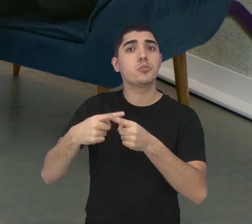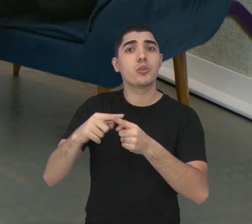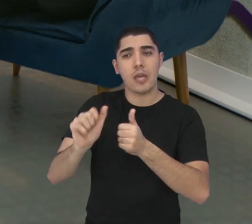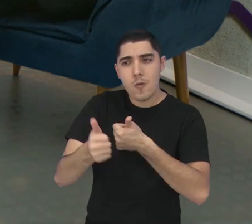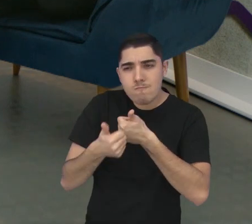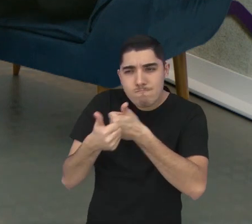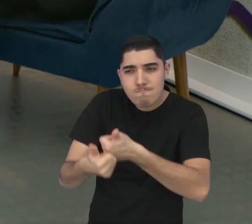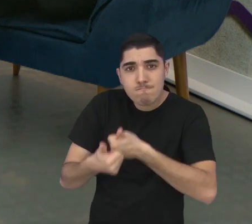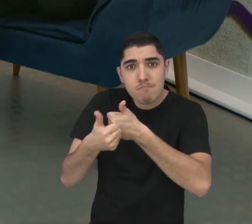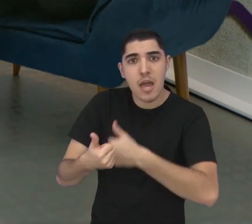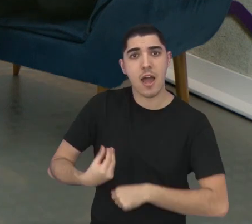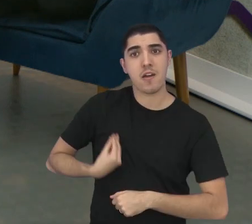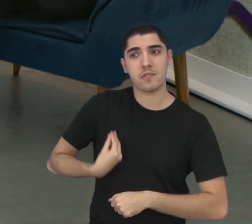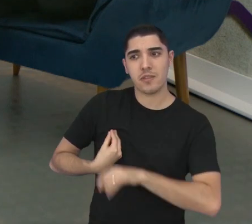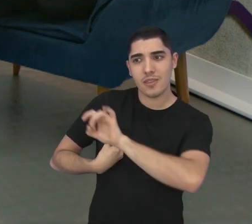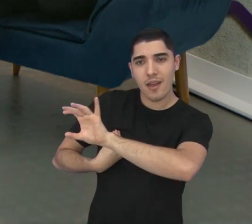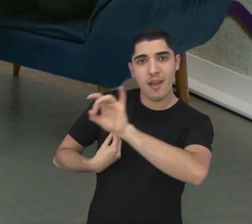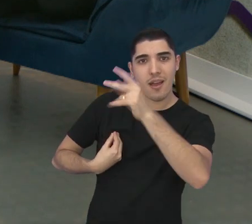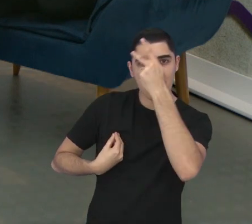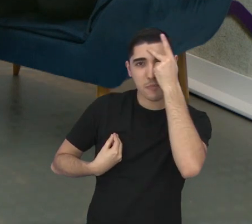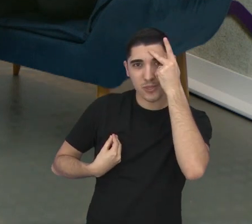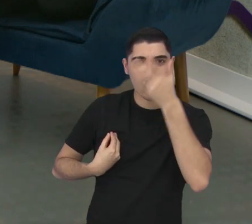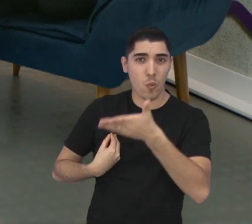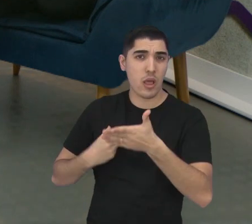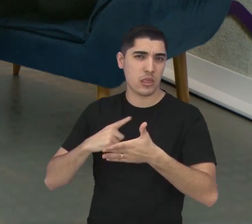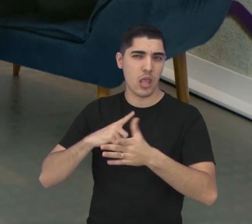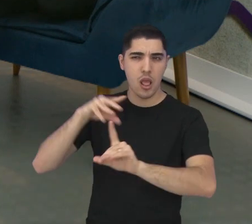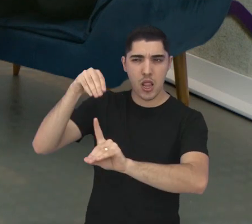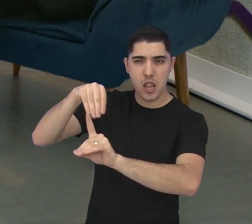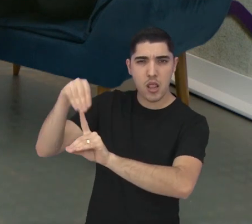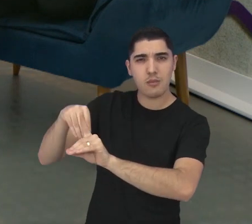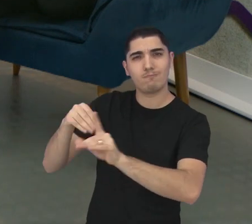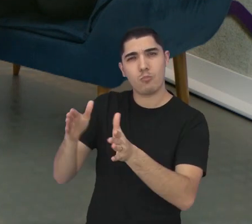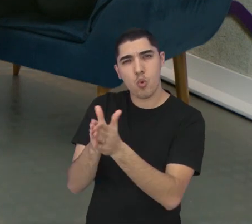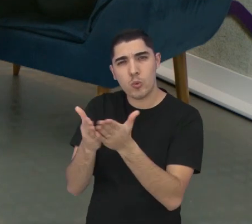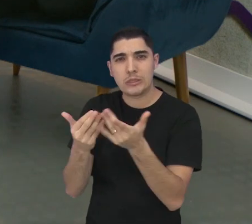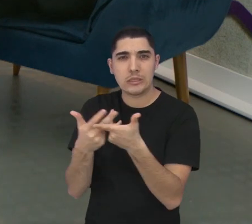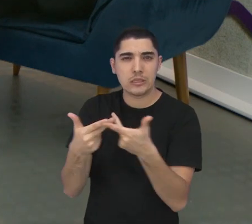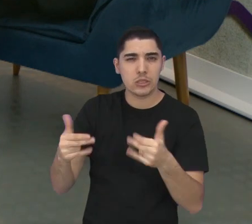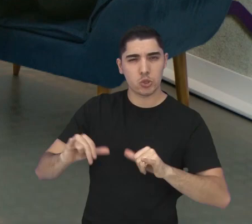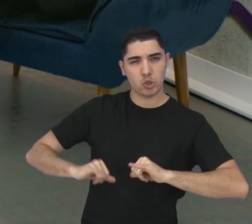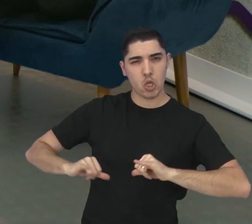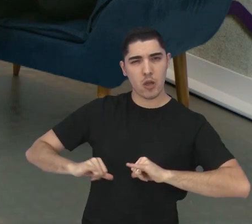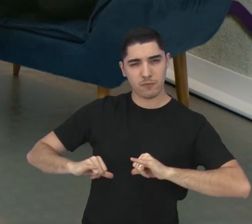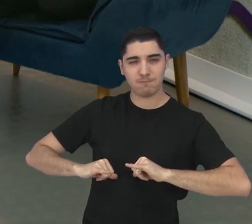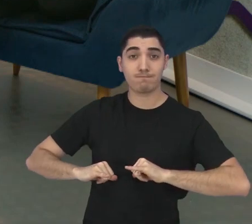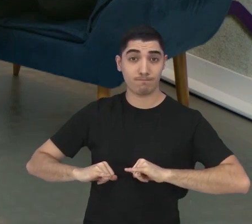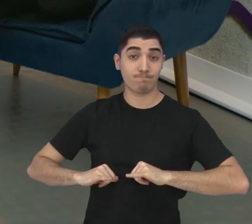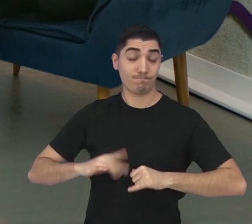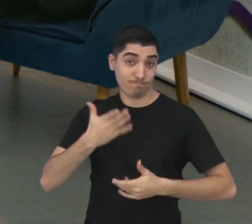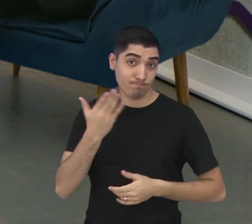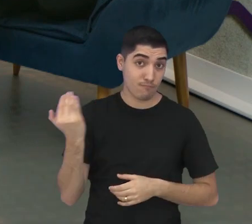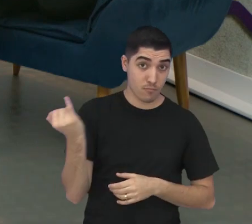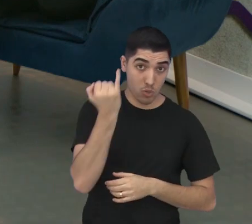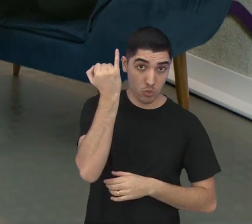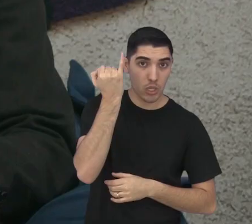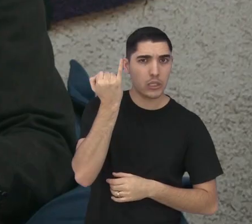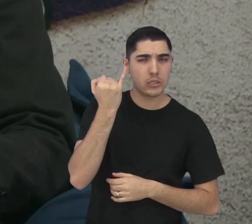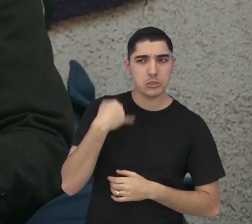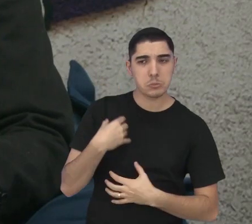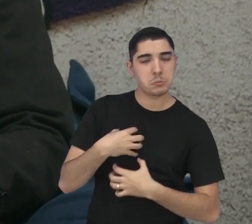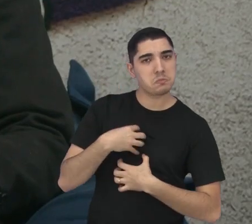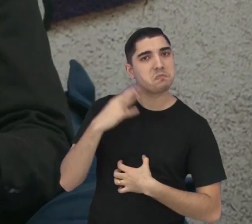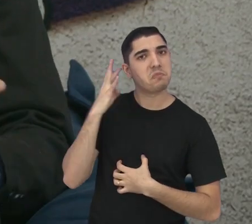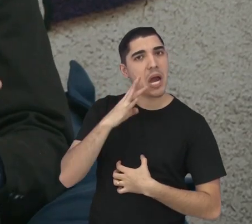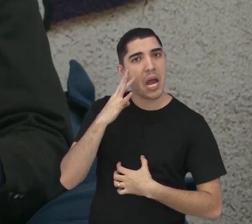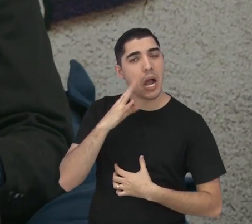no acompanhamento da vida, no dia a dia dessas pessoas que muitas vezes estão numa situação de vulnerabilidade, né? É muito importante